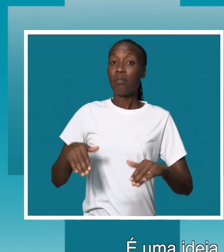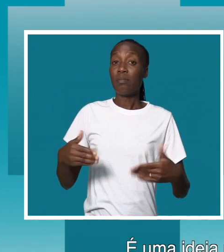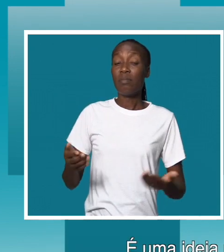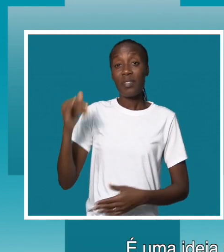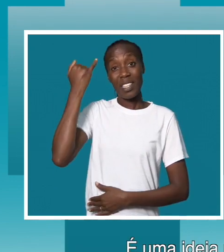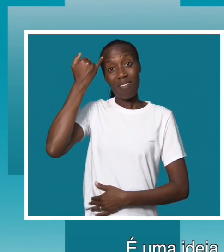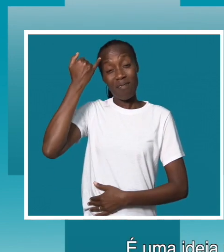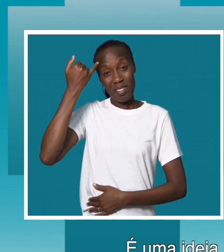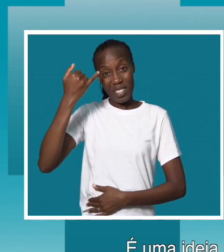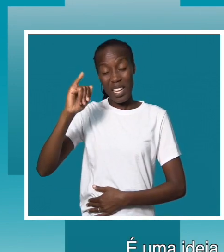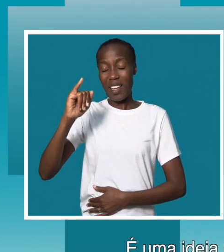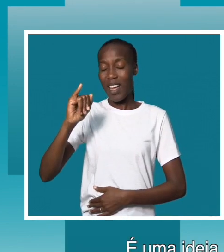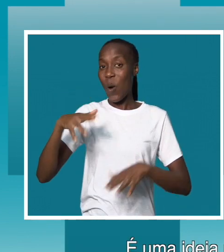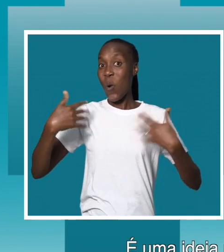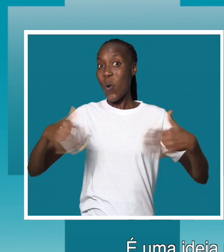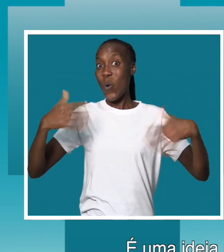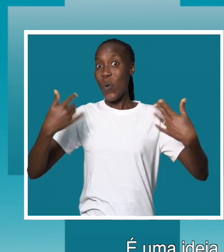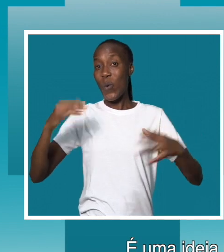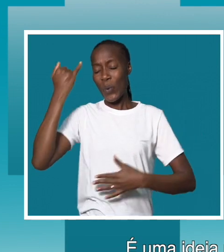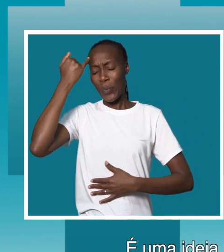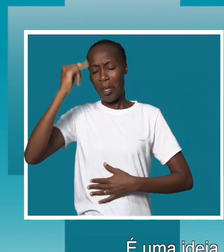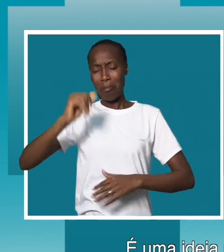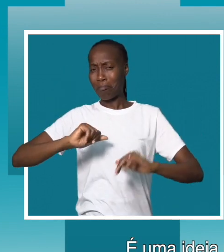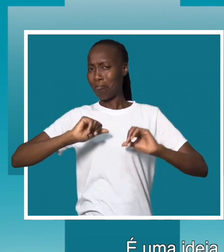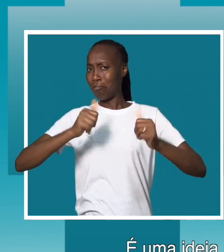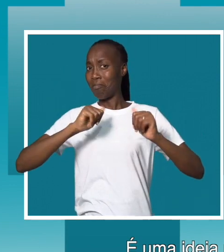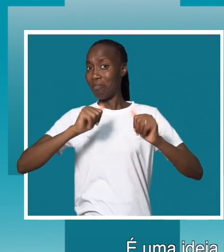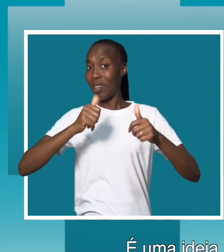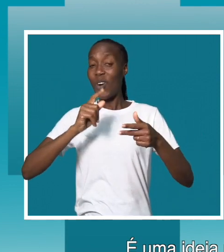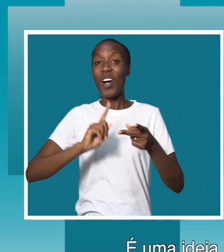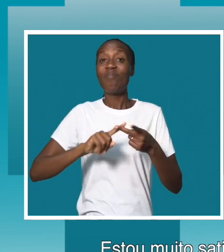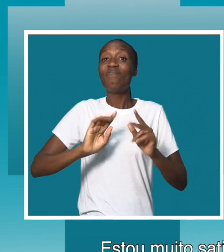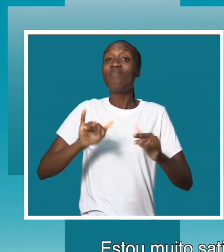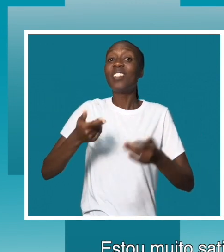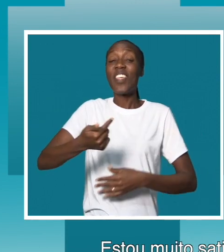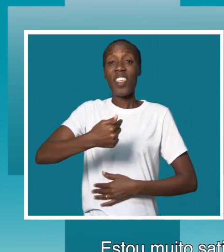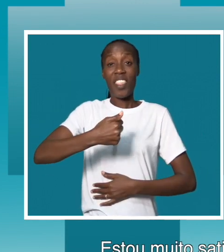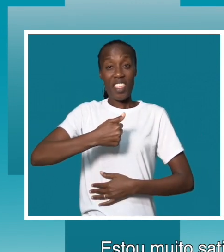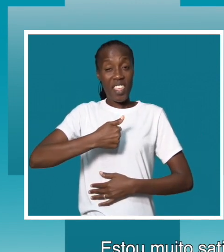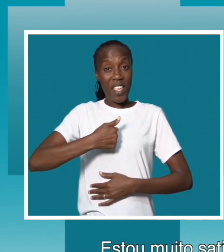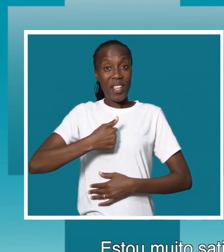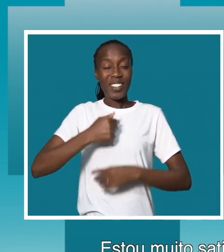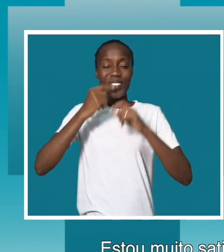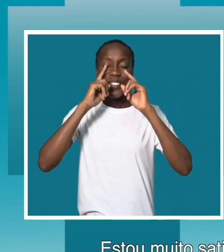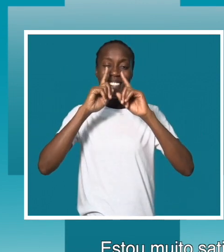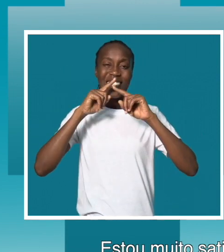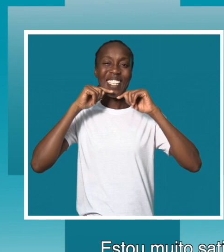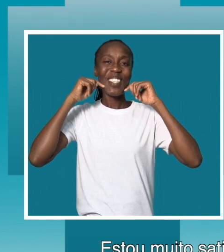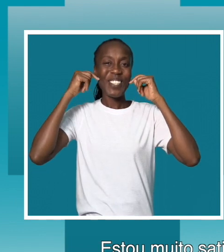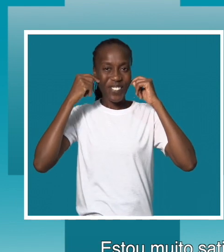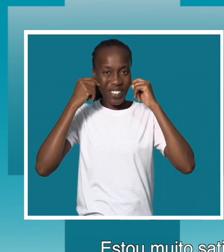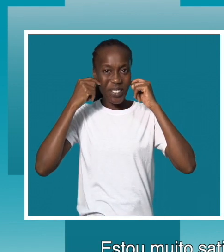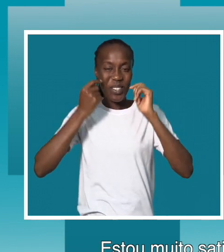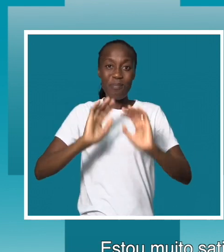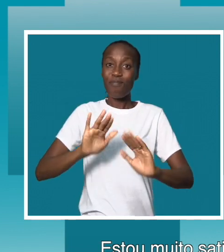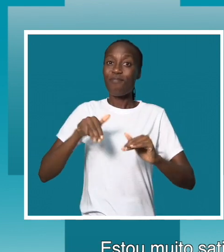É uma ideia muito fenomenal, uma ideia muito boa. Eu estou muito